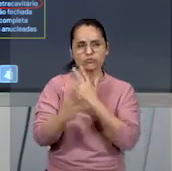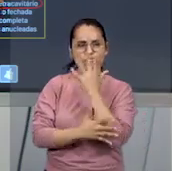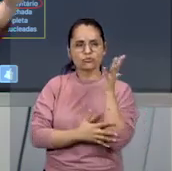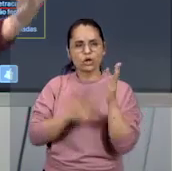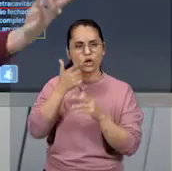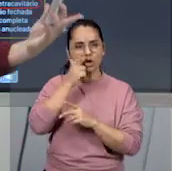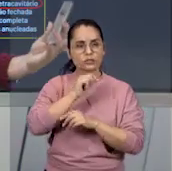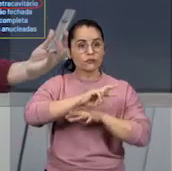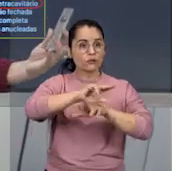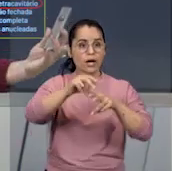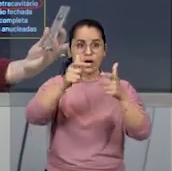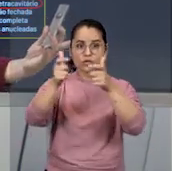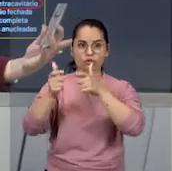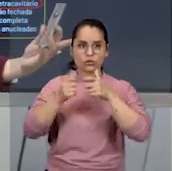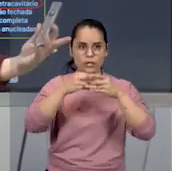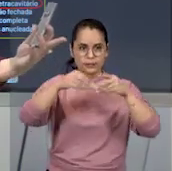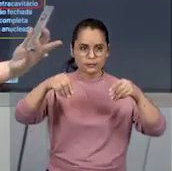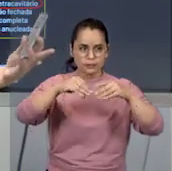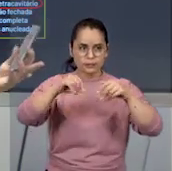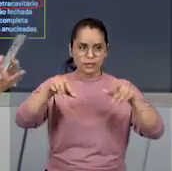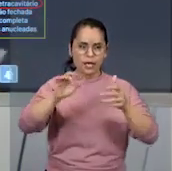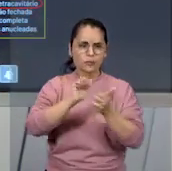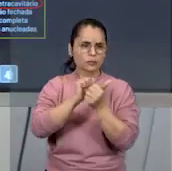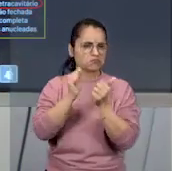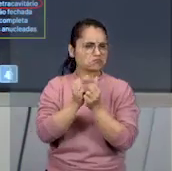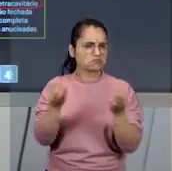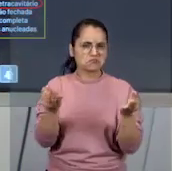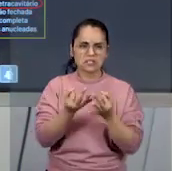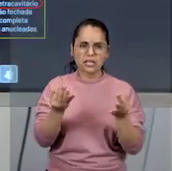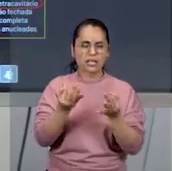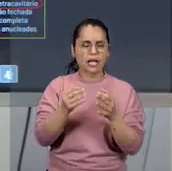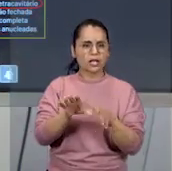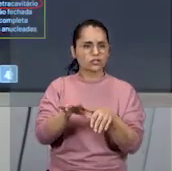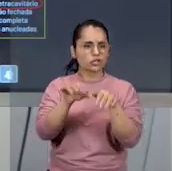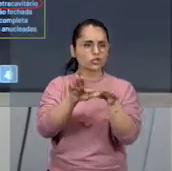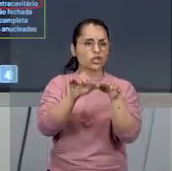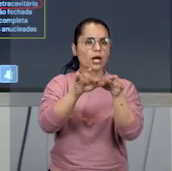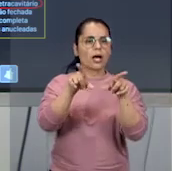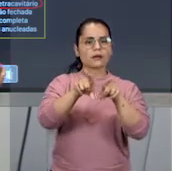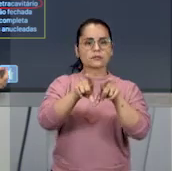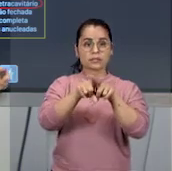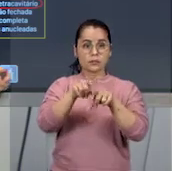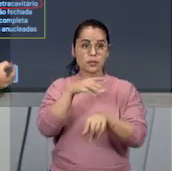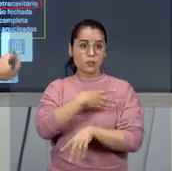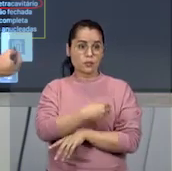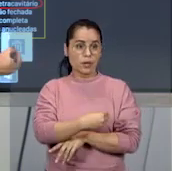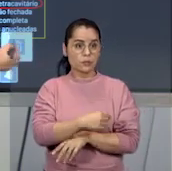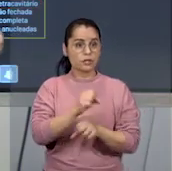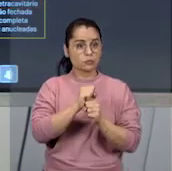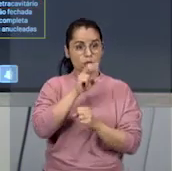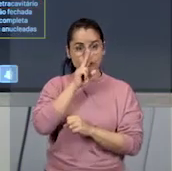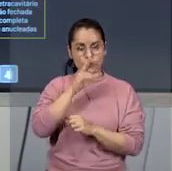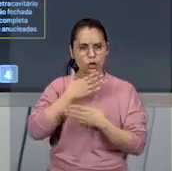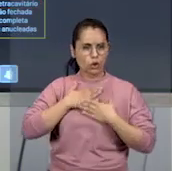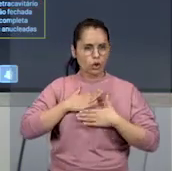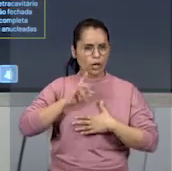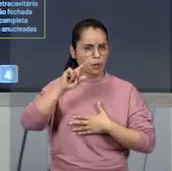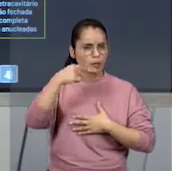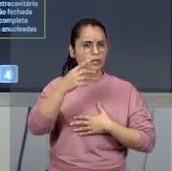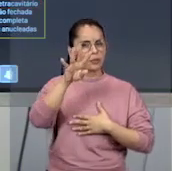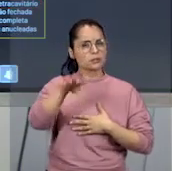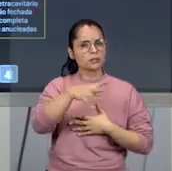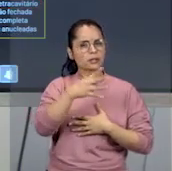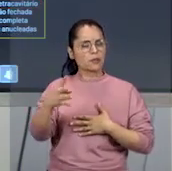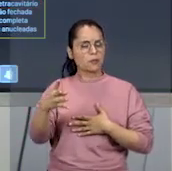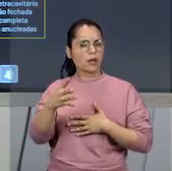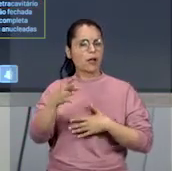aí diversos ambientes terrestres, né? É uma adaptação fantástica de aves e mamíferos. Vocês podem ver isso com calma depois com professores